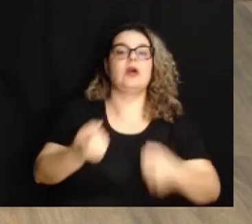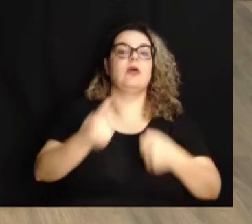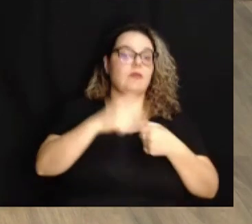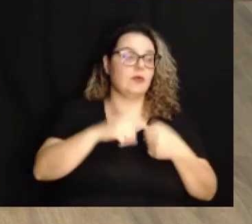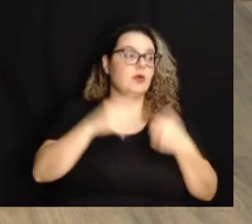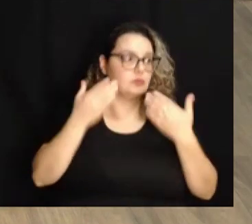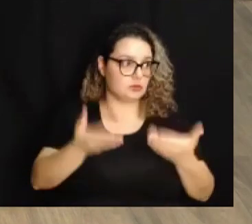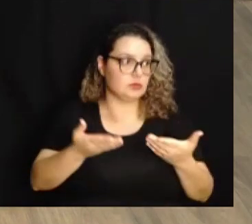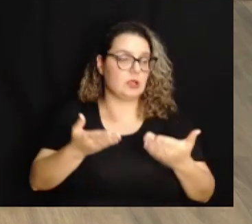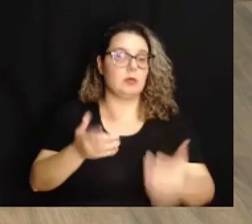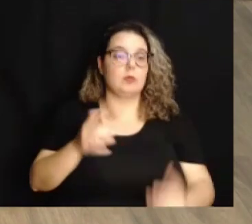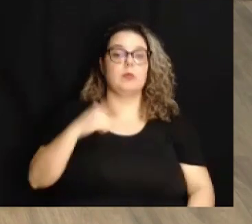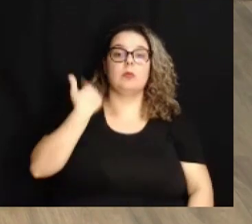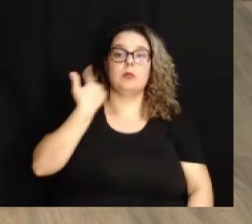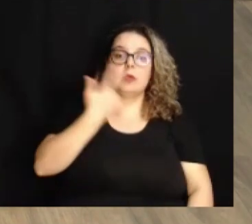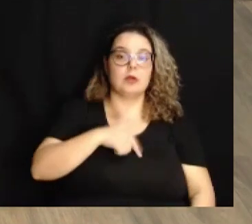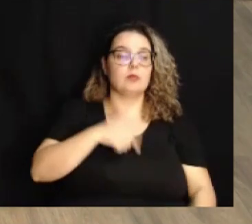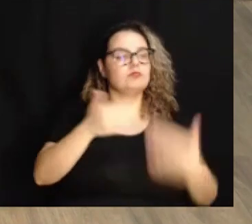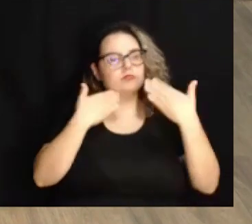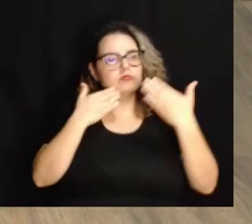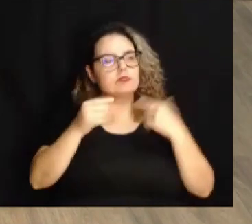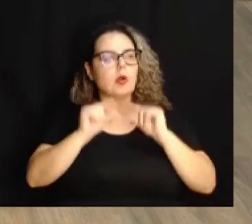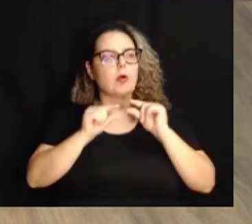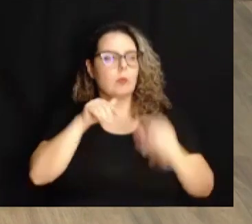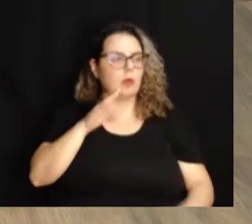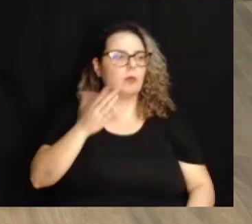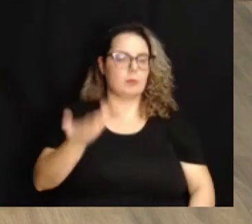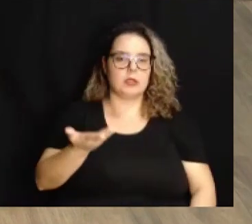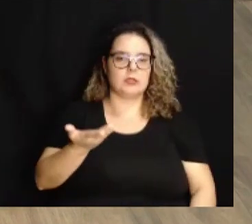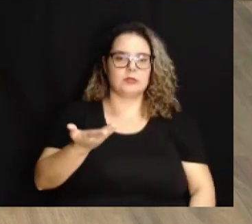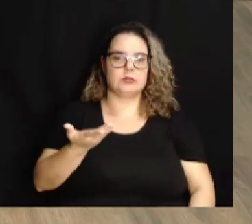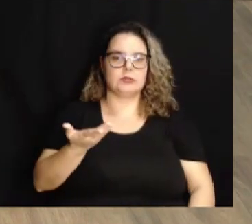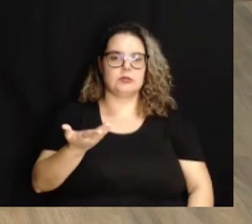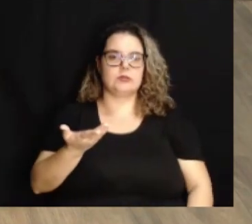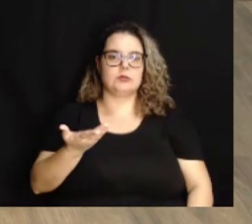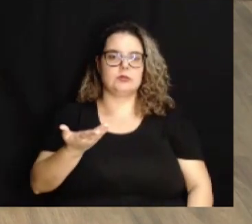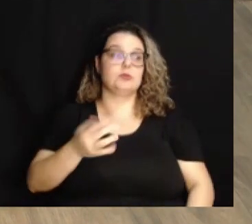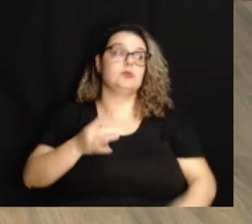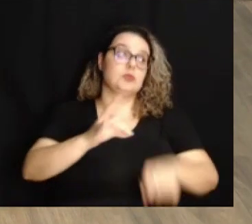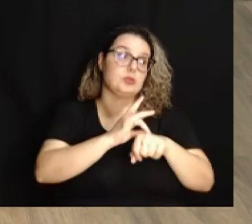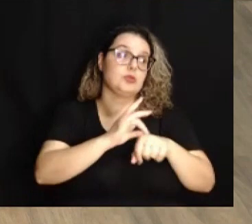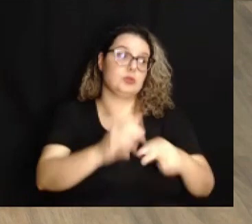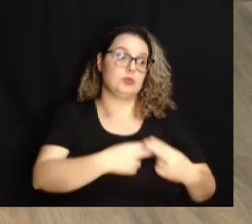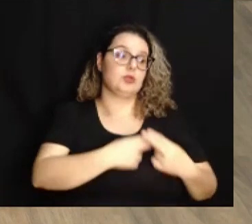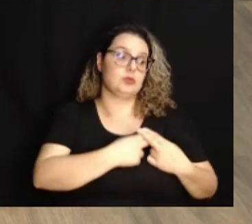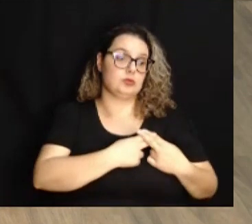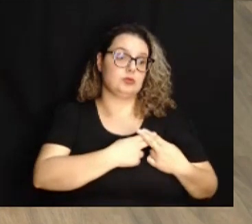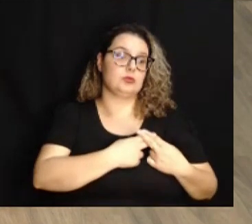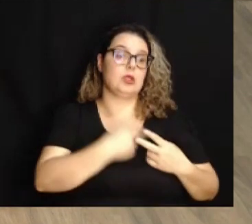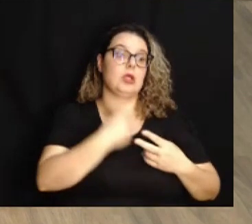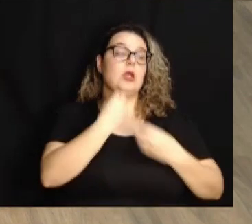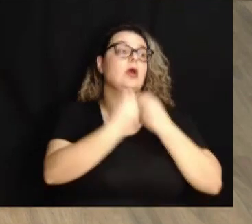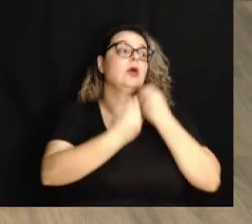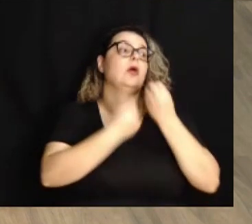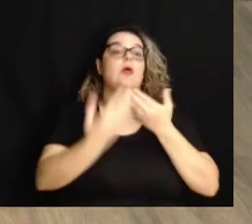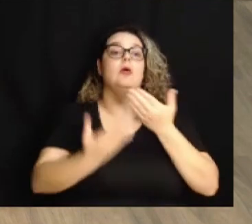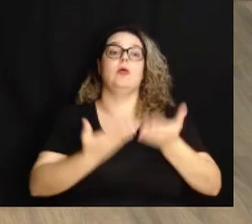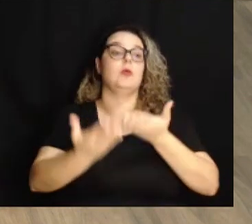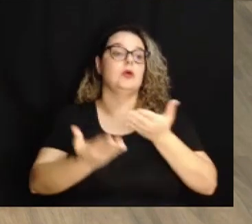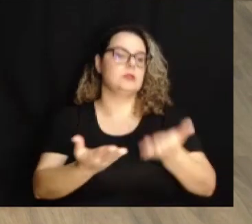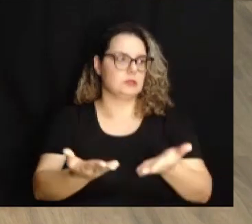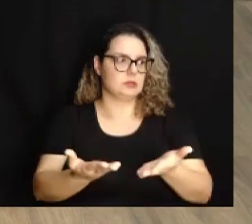gente conversar um pouco mais sobre o luto, né? E sobre como lidar com essa